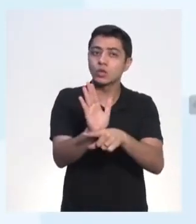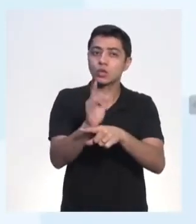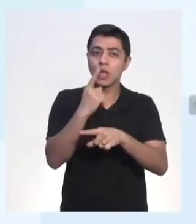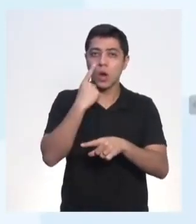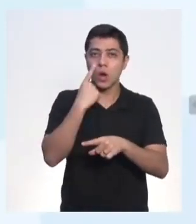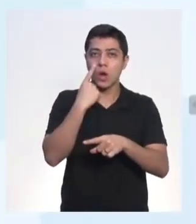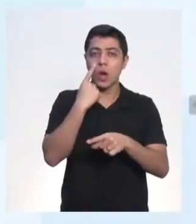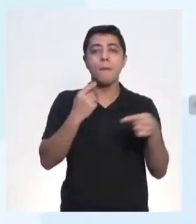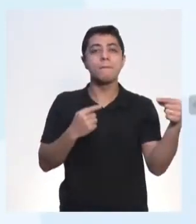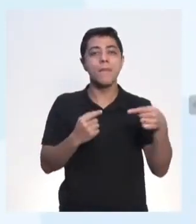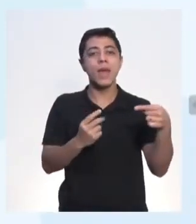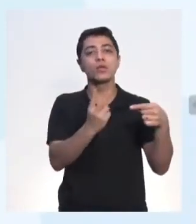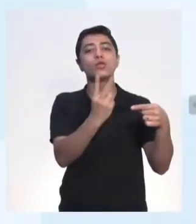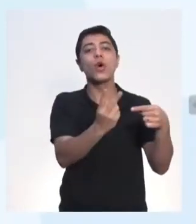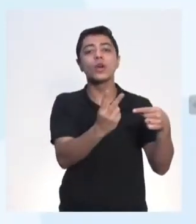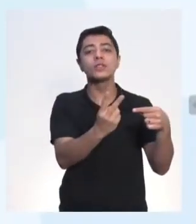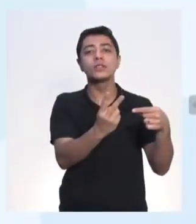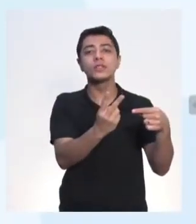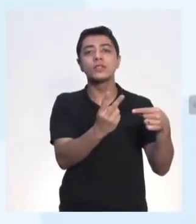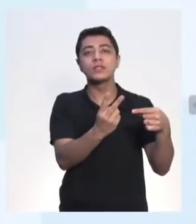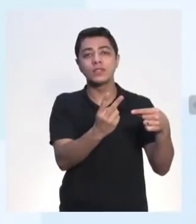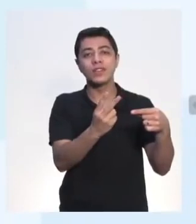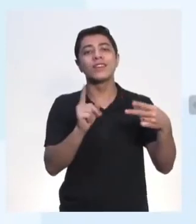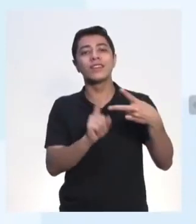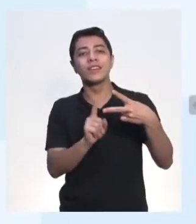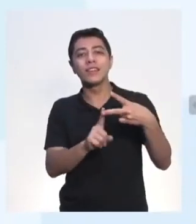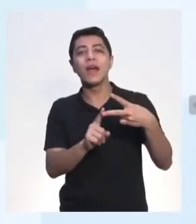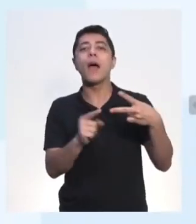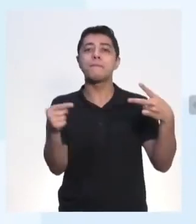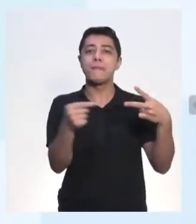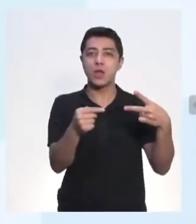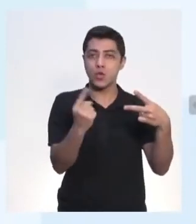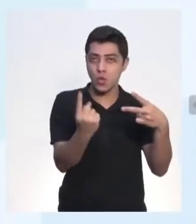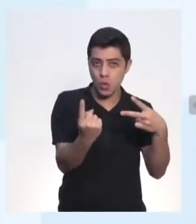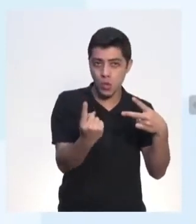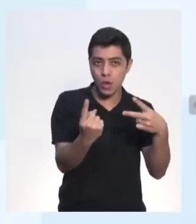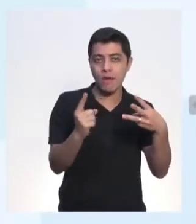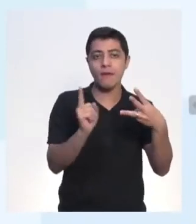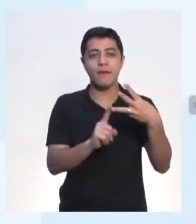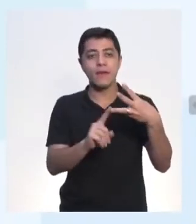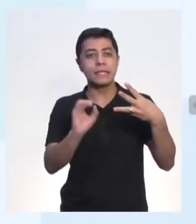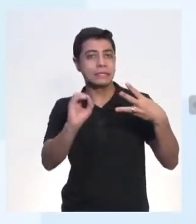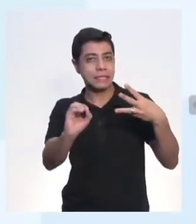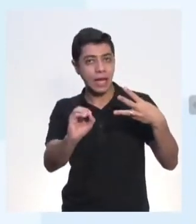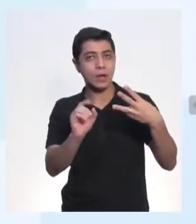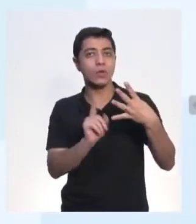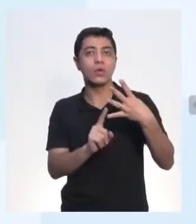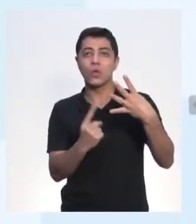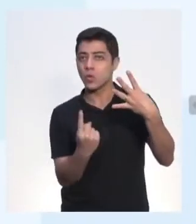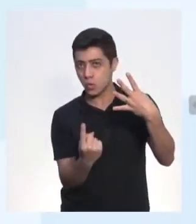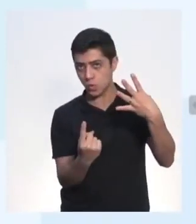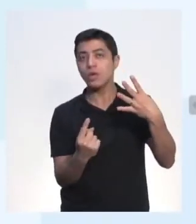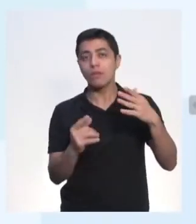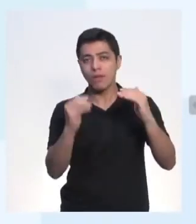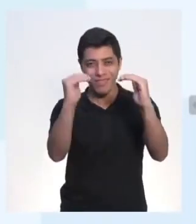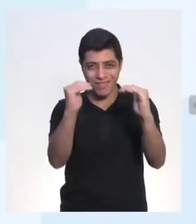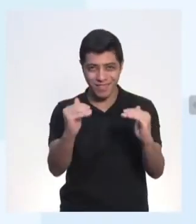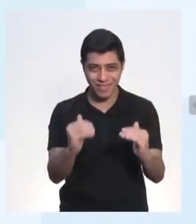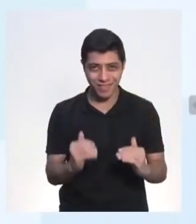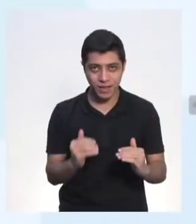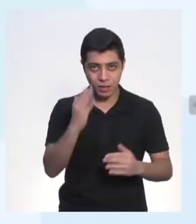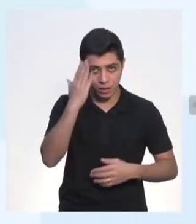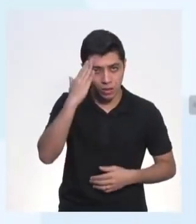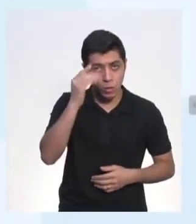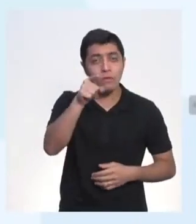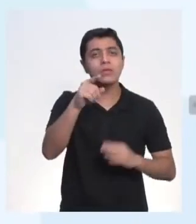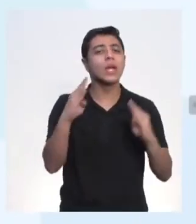elevado a menos 2, menos 1, e assim por diante, tá vendo? Então, o que você vai fazer aí na sua casa? Você vai calcular 2 elevado a